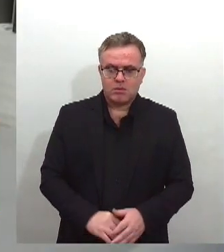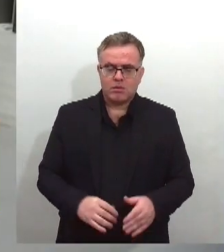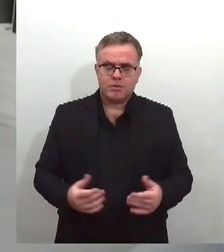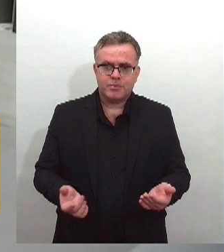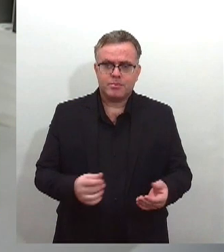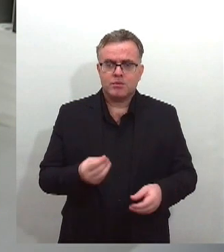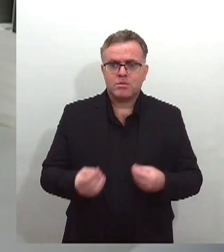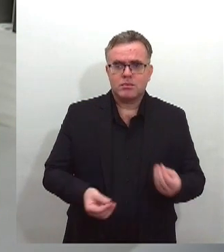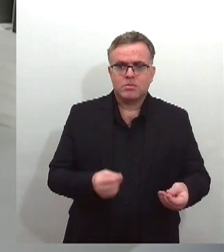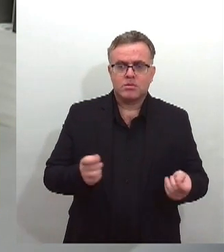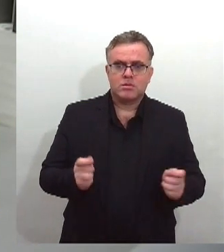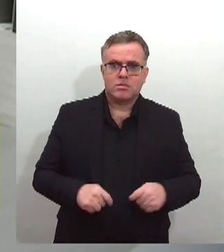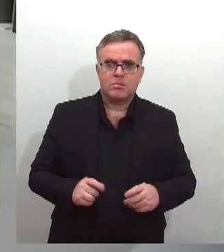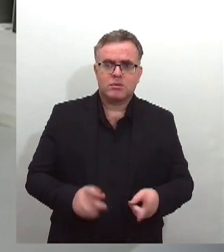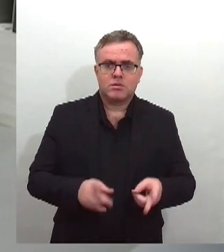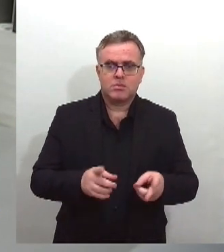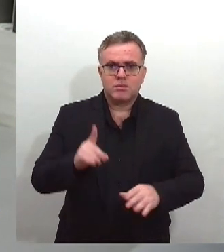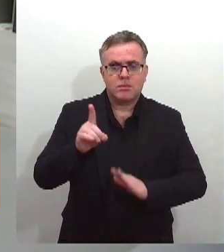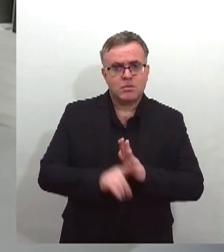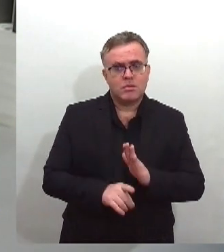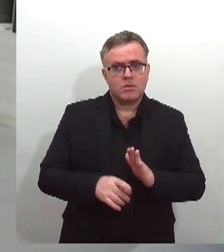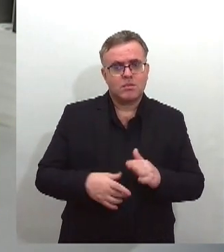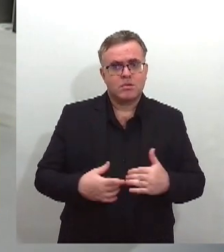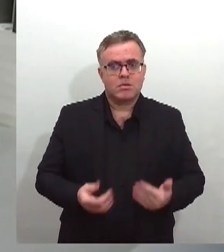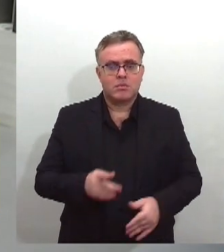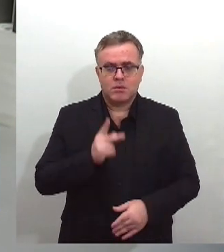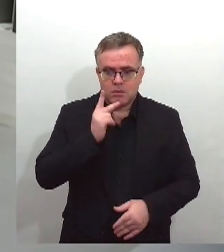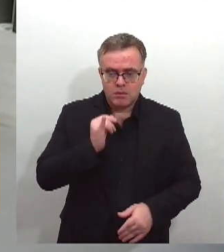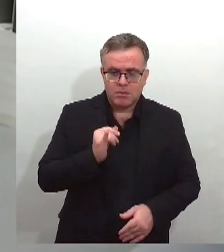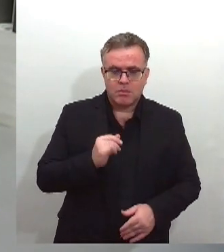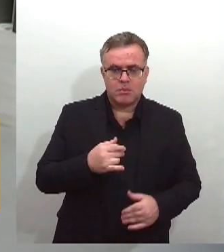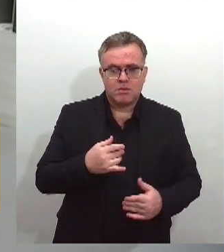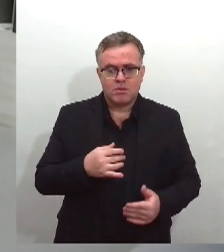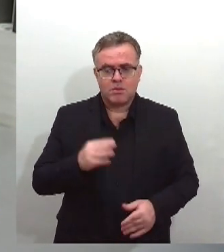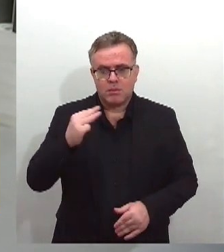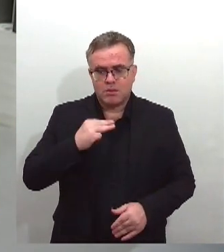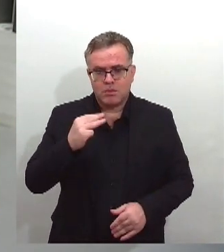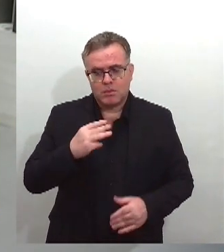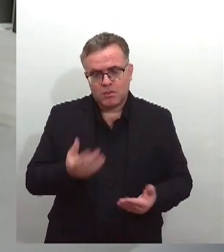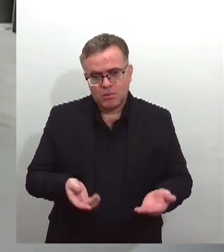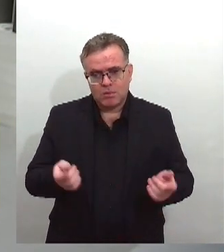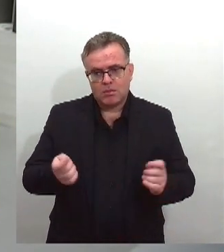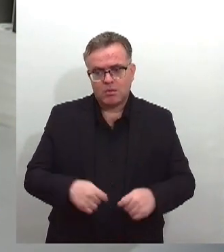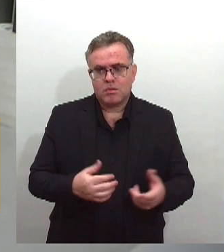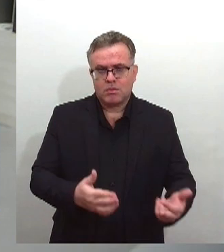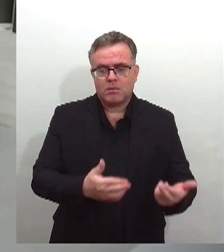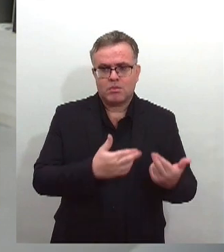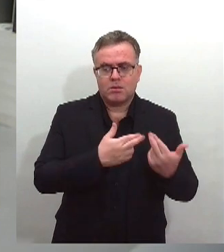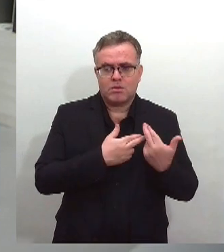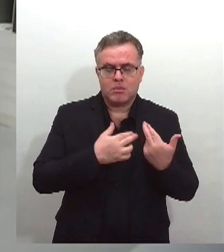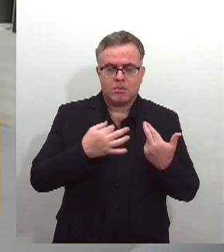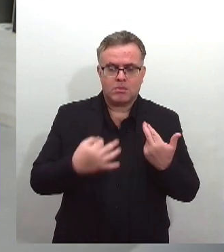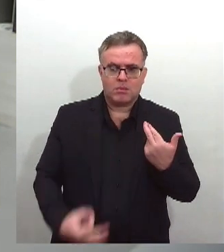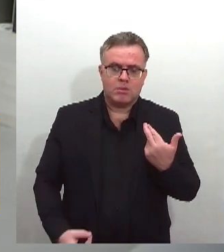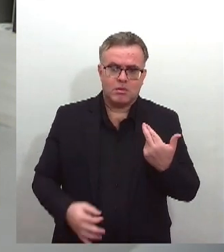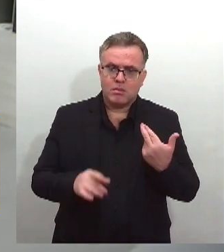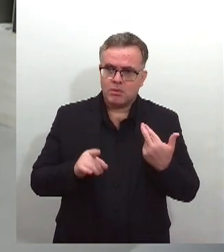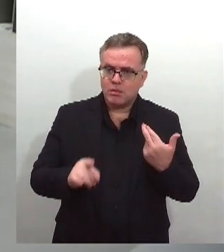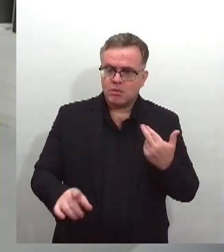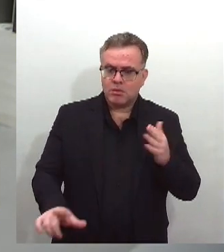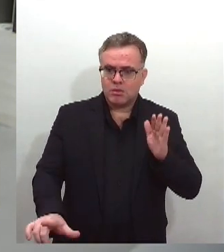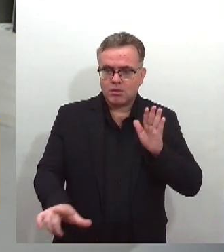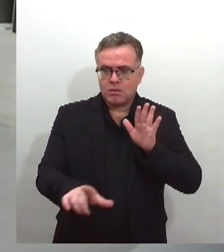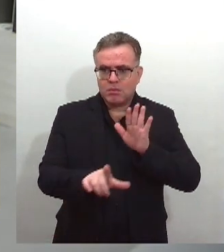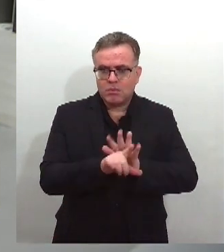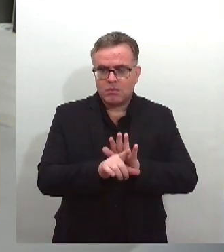dos direitos, né, aos quais ela tem, por lei, assegurados, como é o caso, né, dessa lei que instituiu